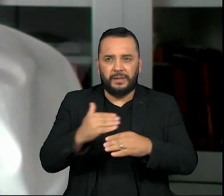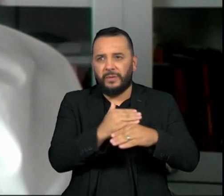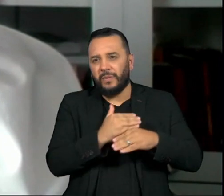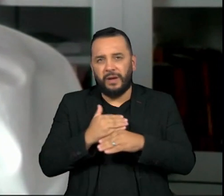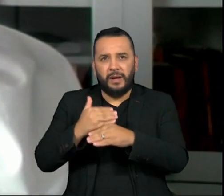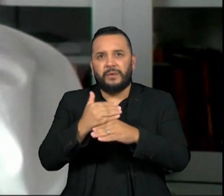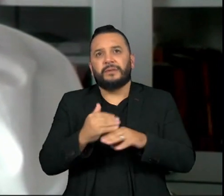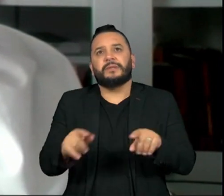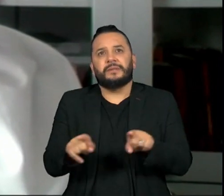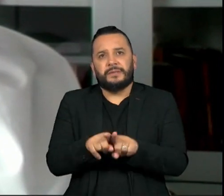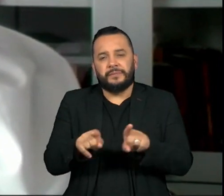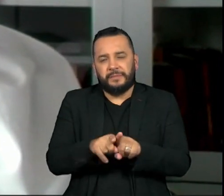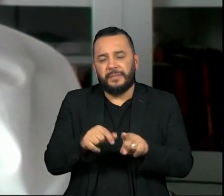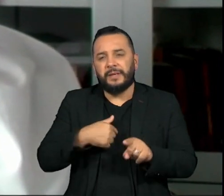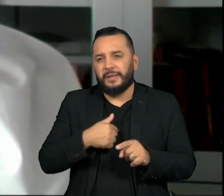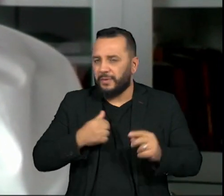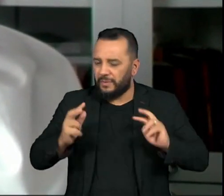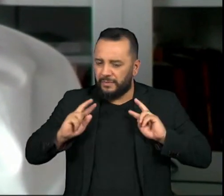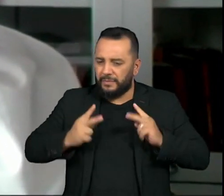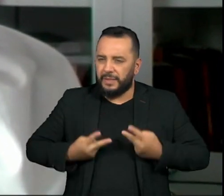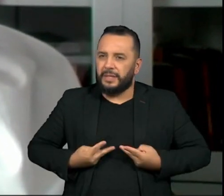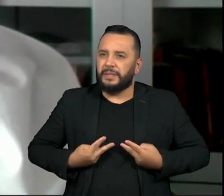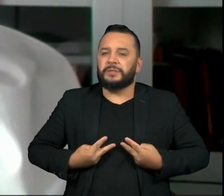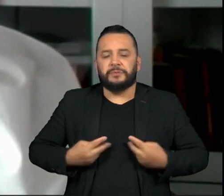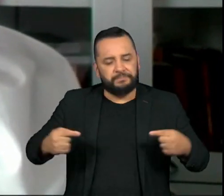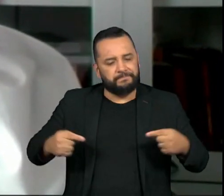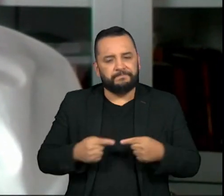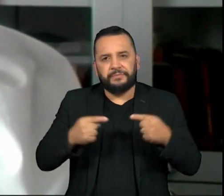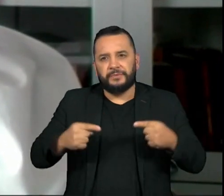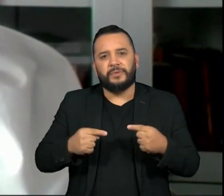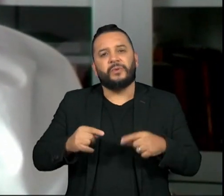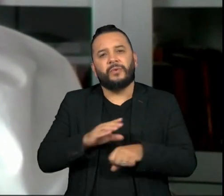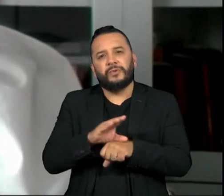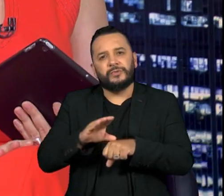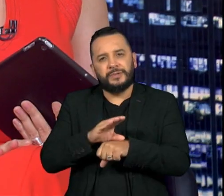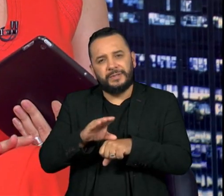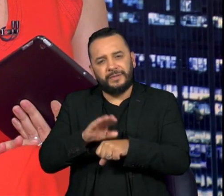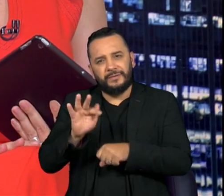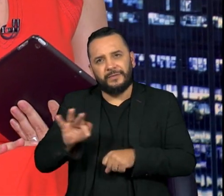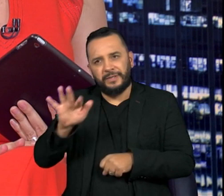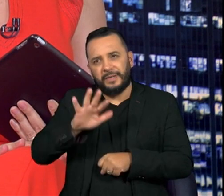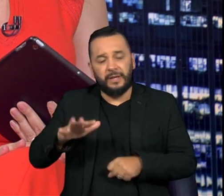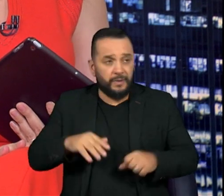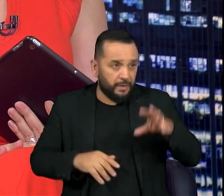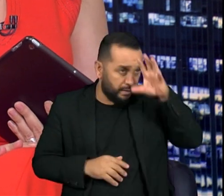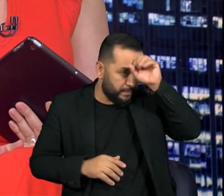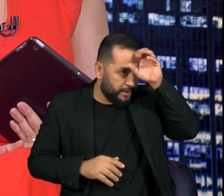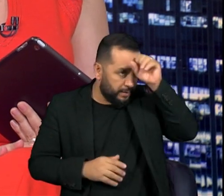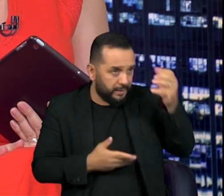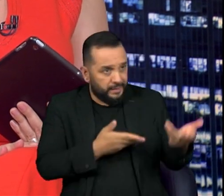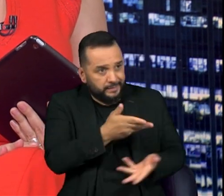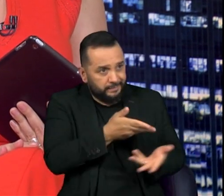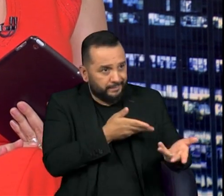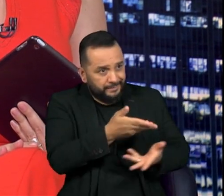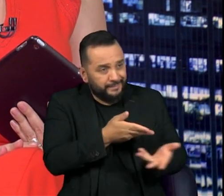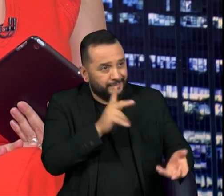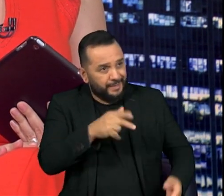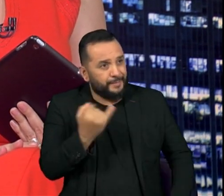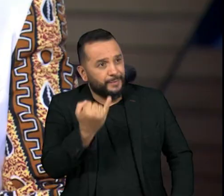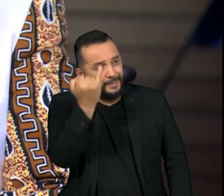com a dignidade humana, como determina a Constituição Federal. E aprender com as diferenças, não é? Que é tão